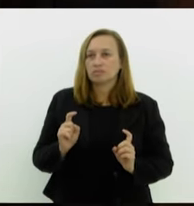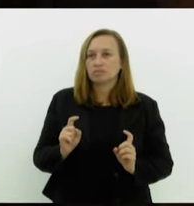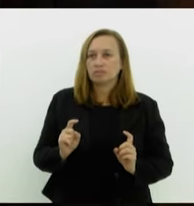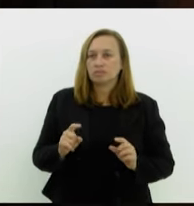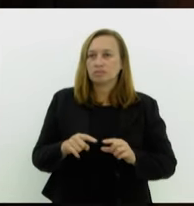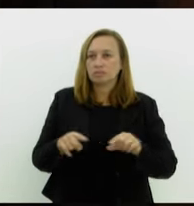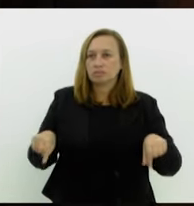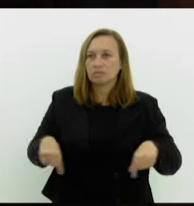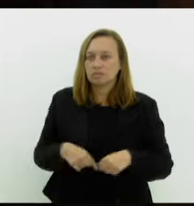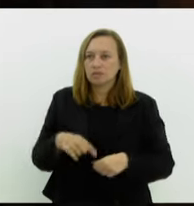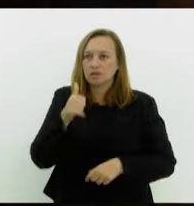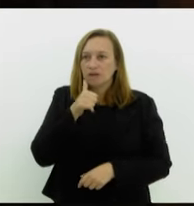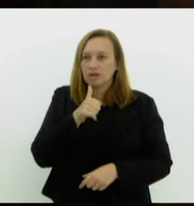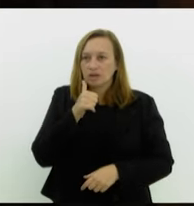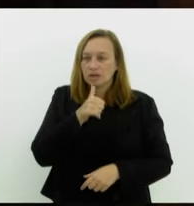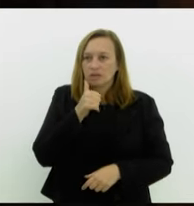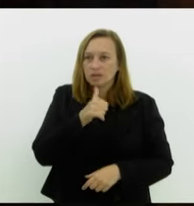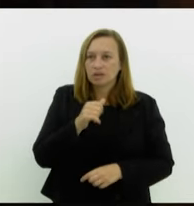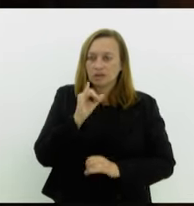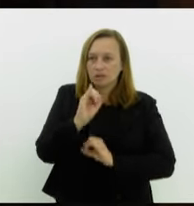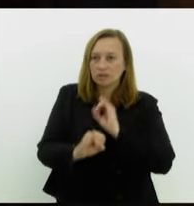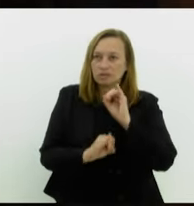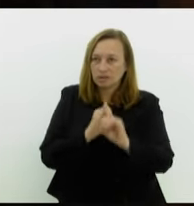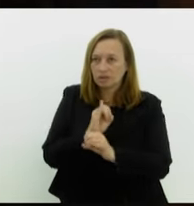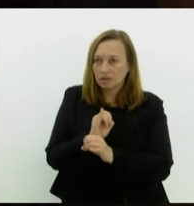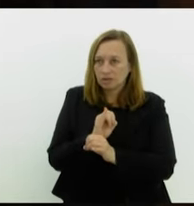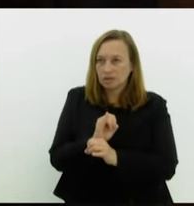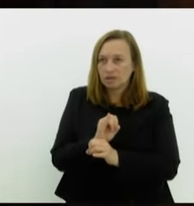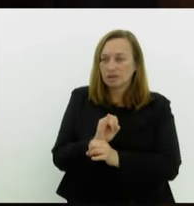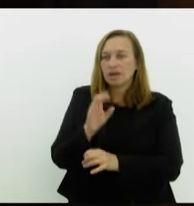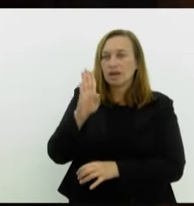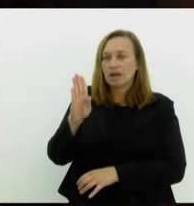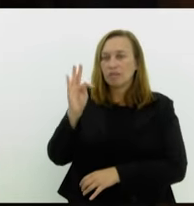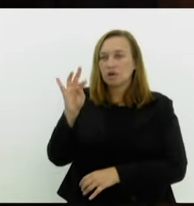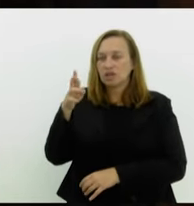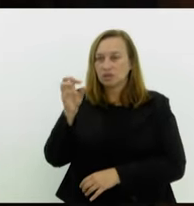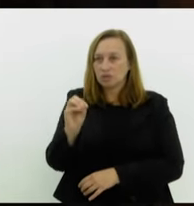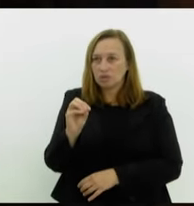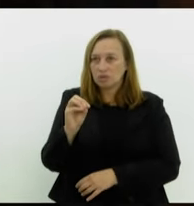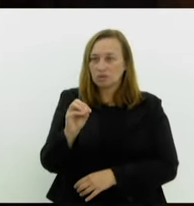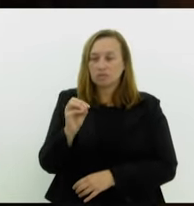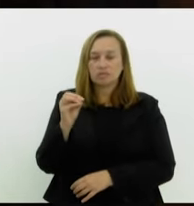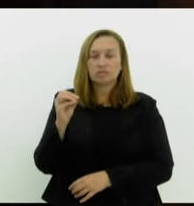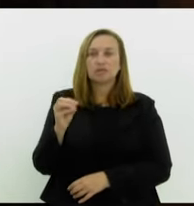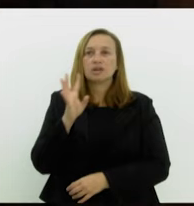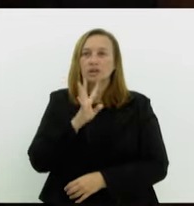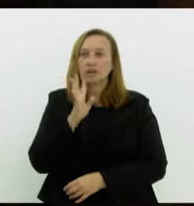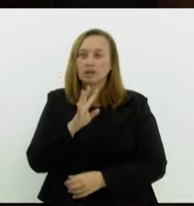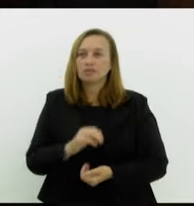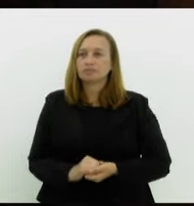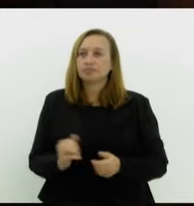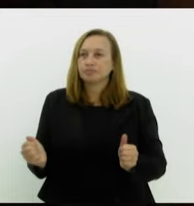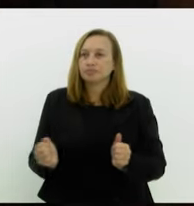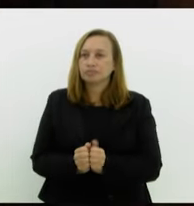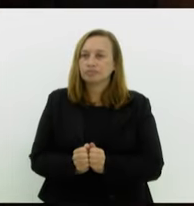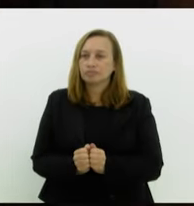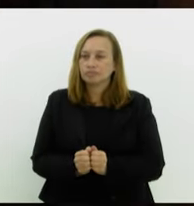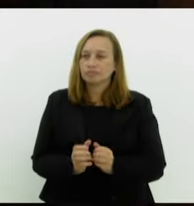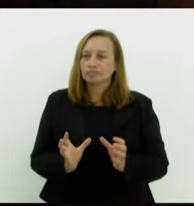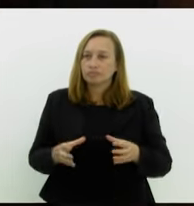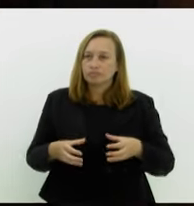internet Lab que é um laboratório muito legal de monitoramento de rede e eles se juntaram com o coletivo